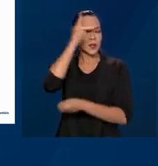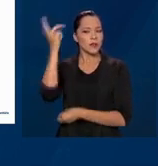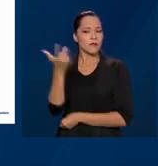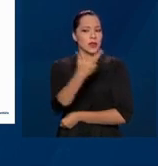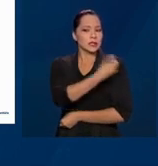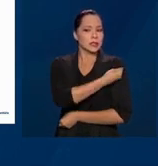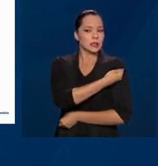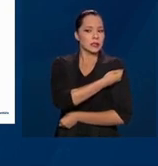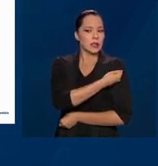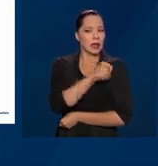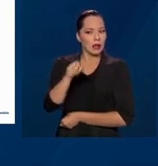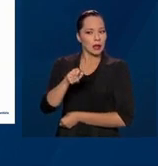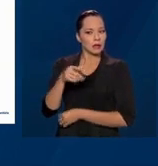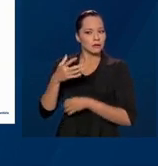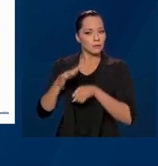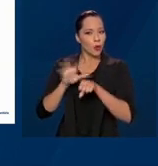grave.